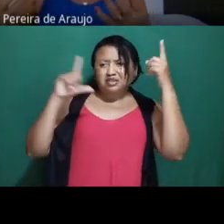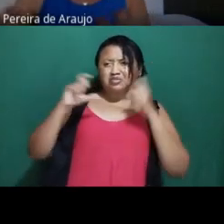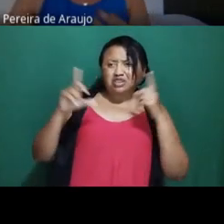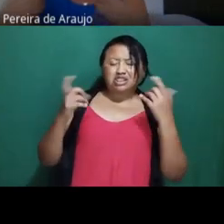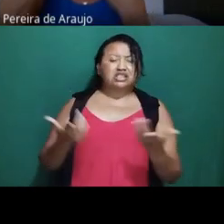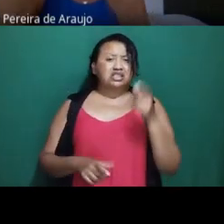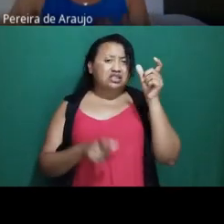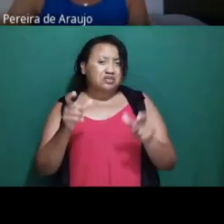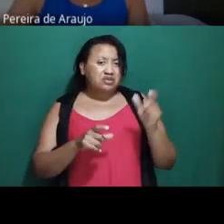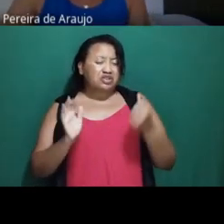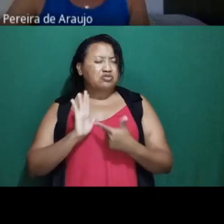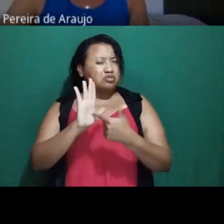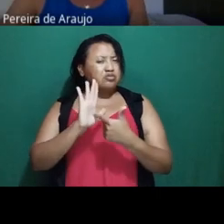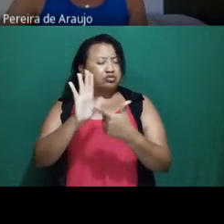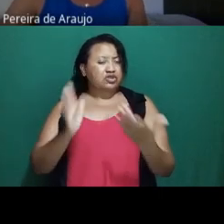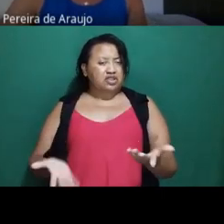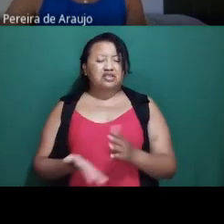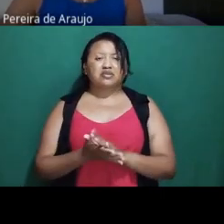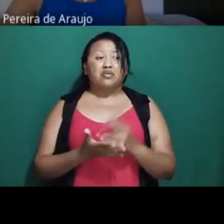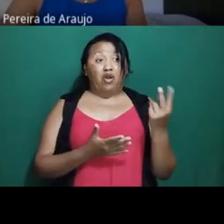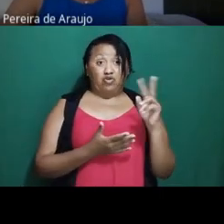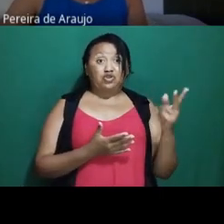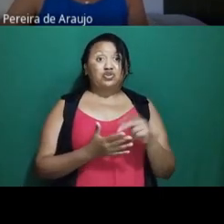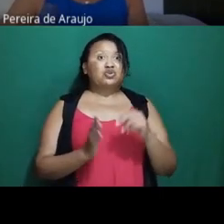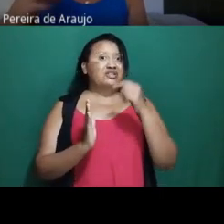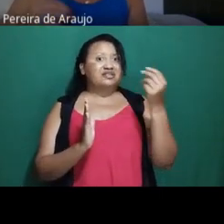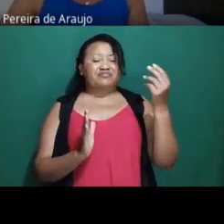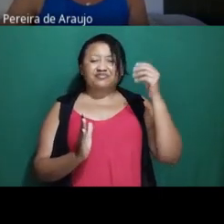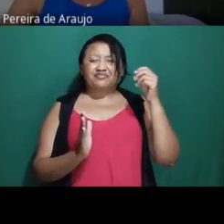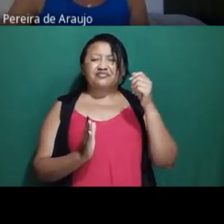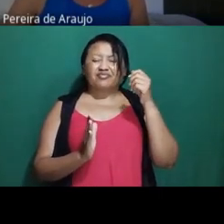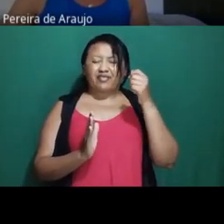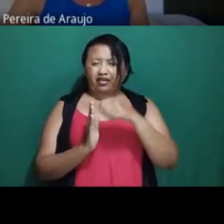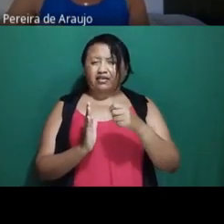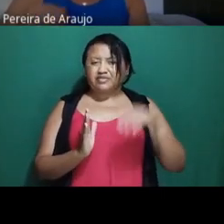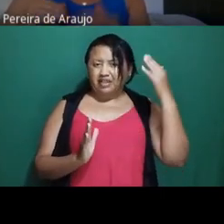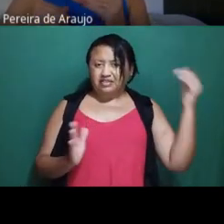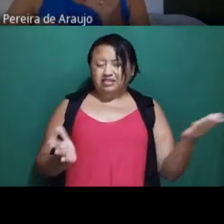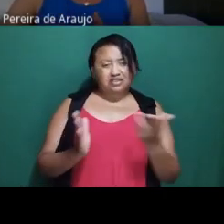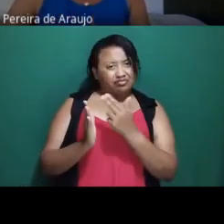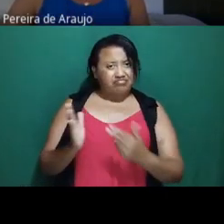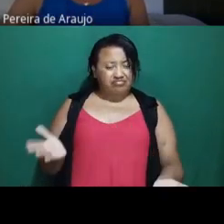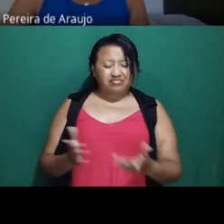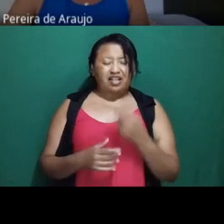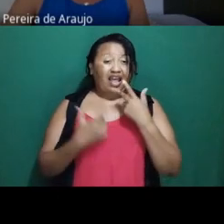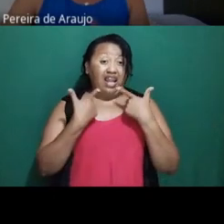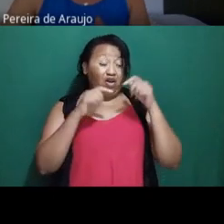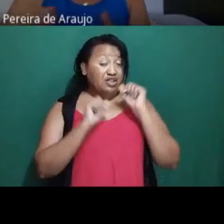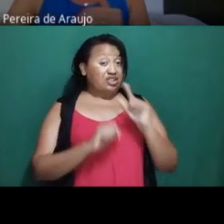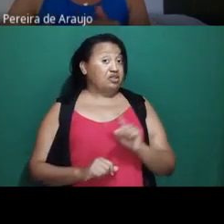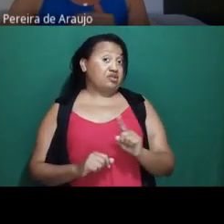das pessoas que são retratadas por eles pelos dois artistas esta linguagem não é